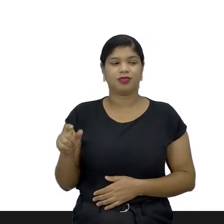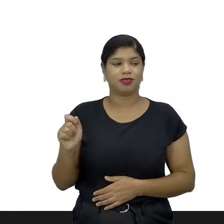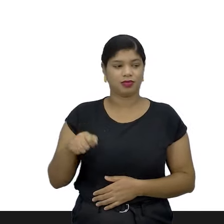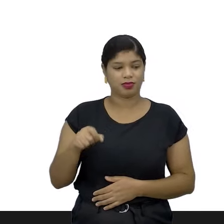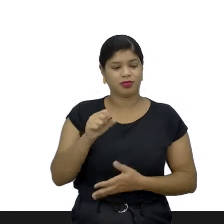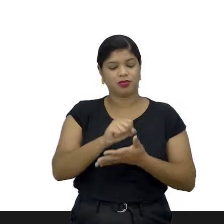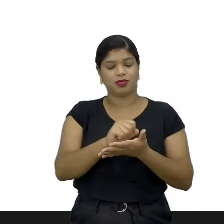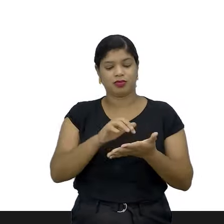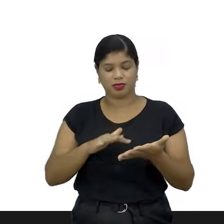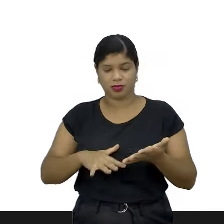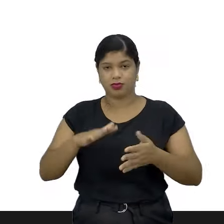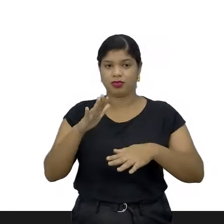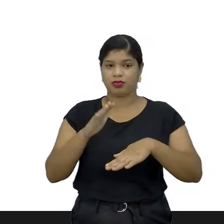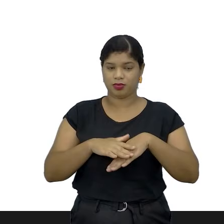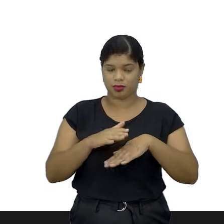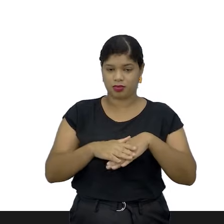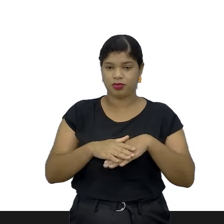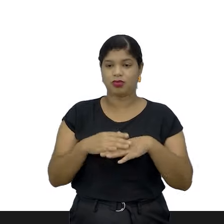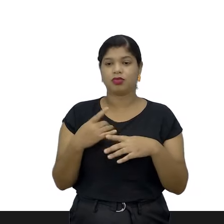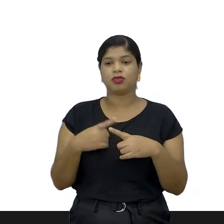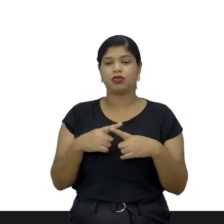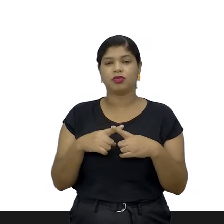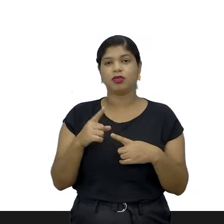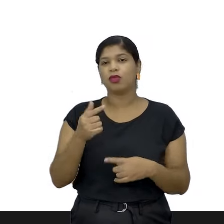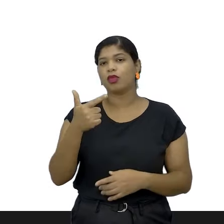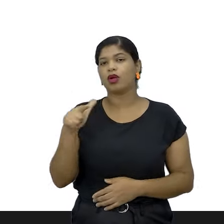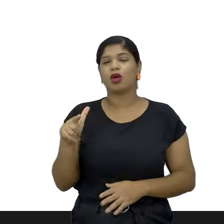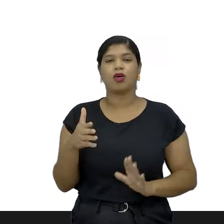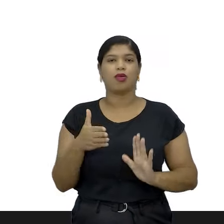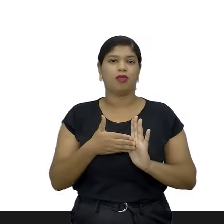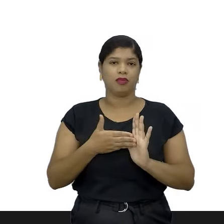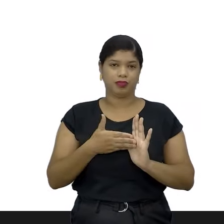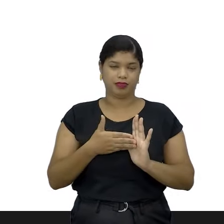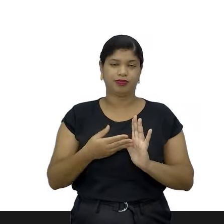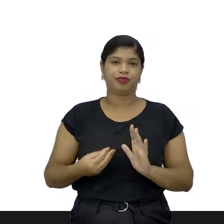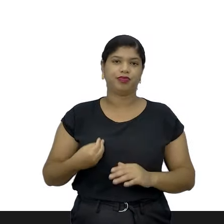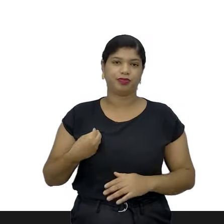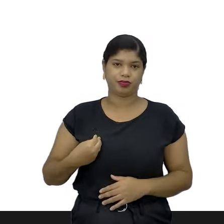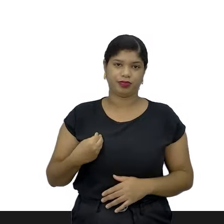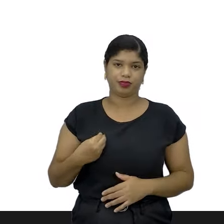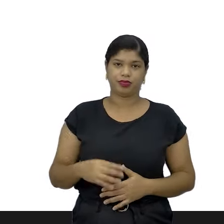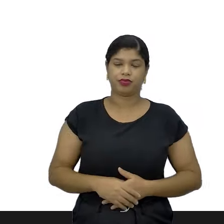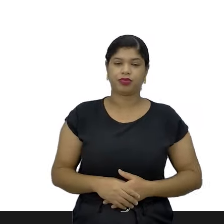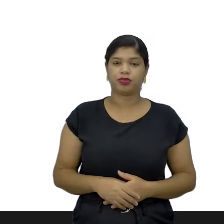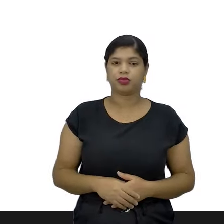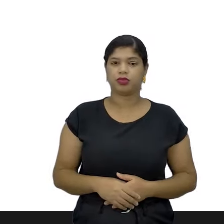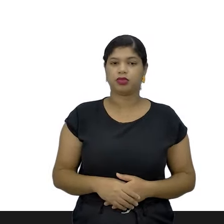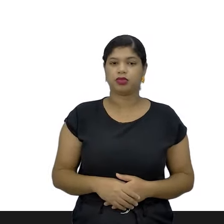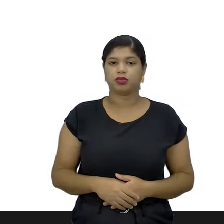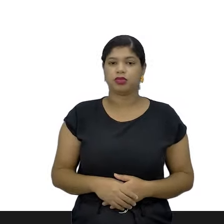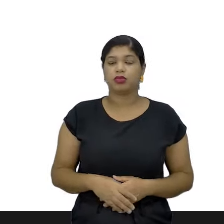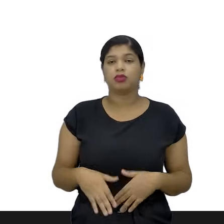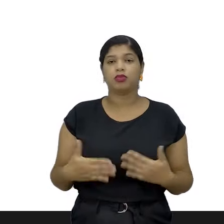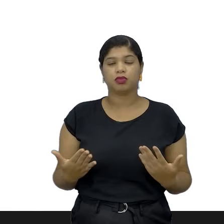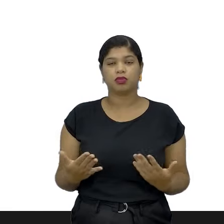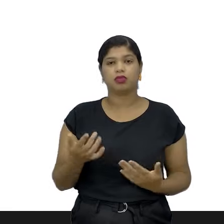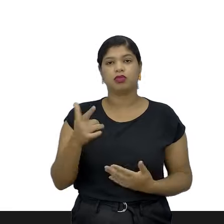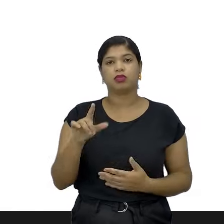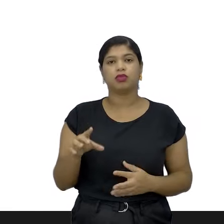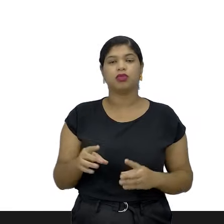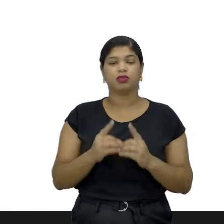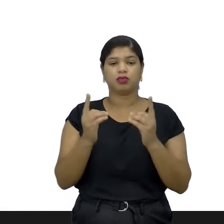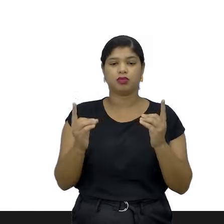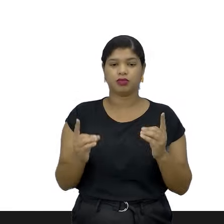as atividades porque elas têm um propósito para eles, né? E, do ponto de vista didático, é